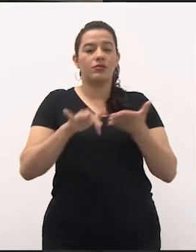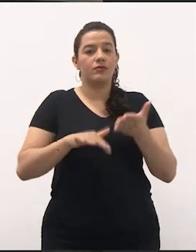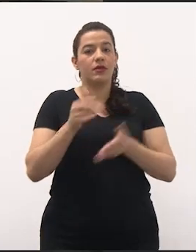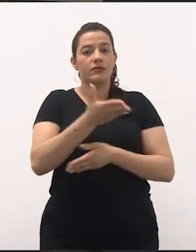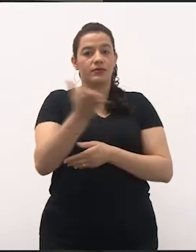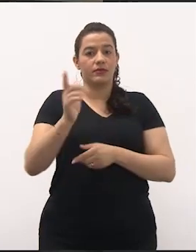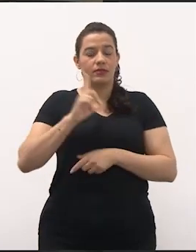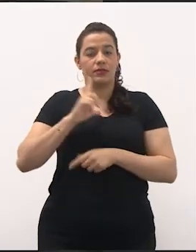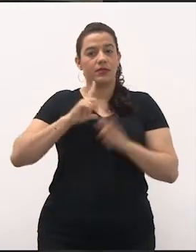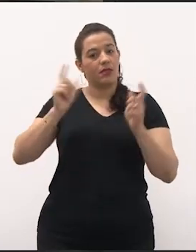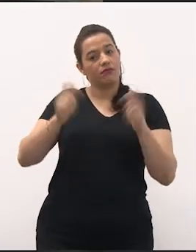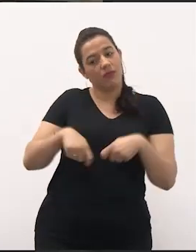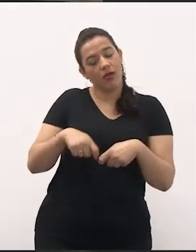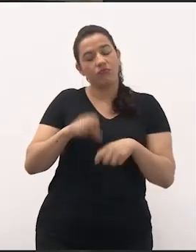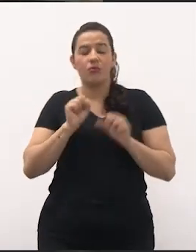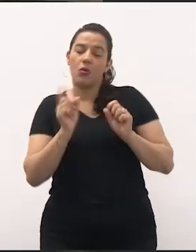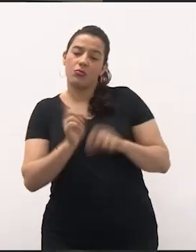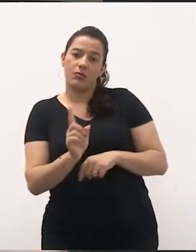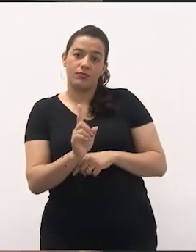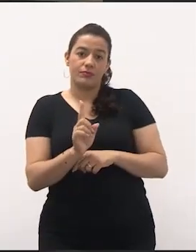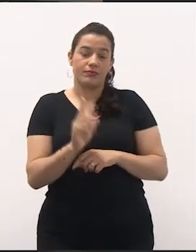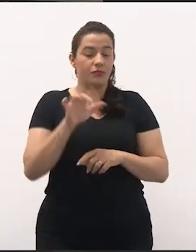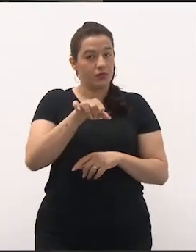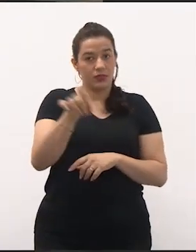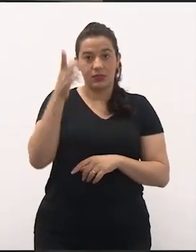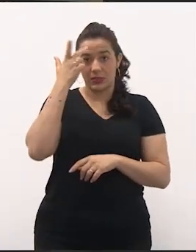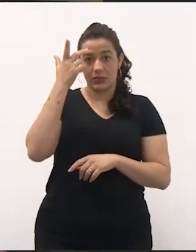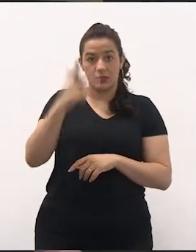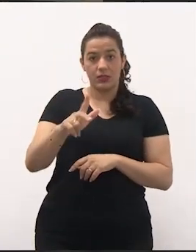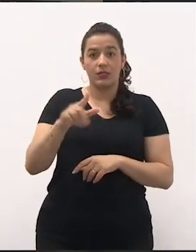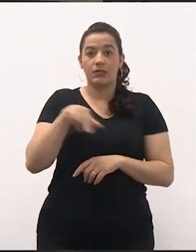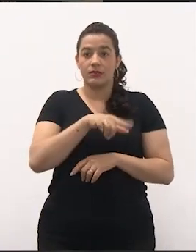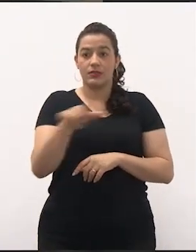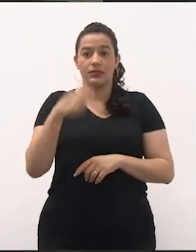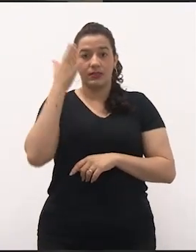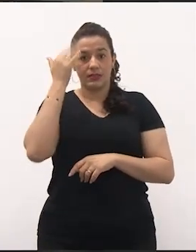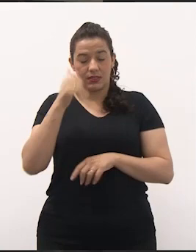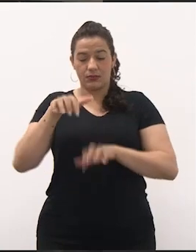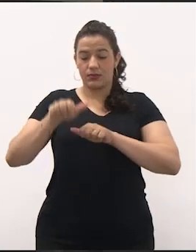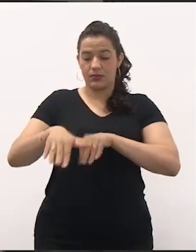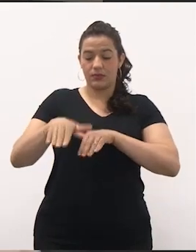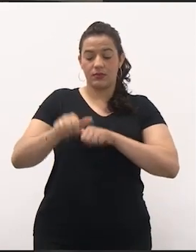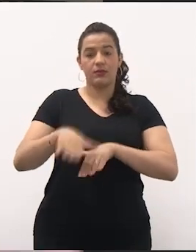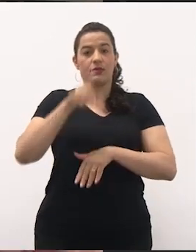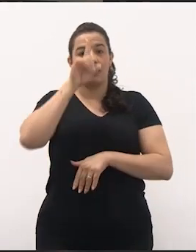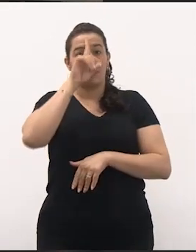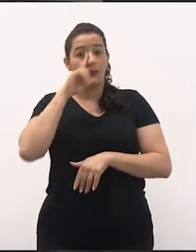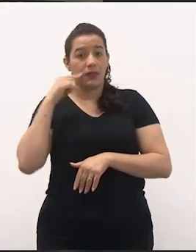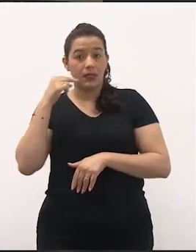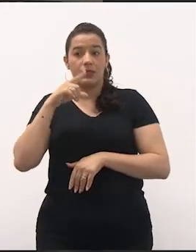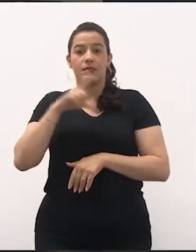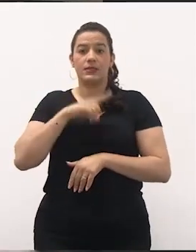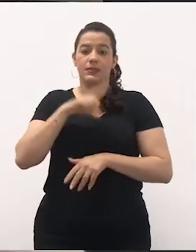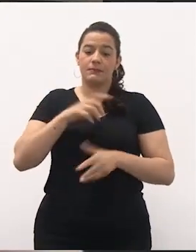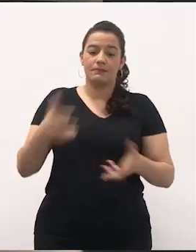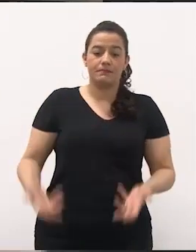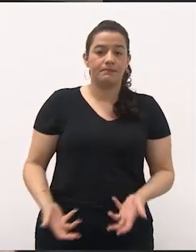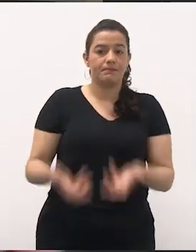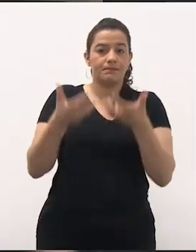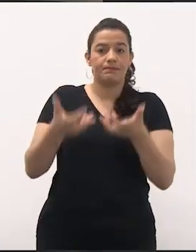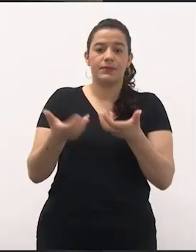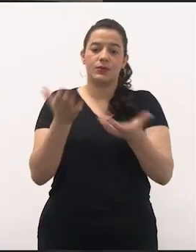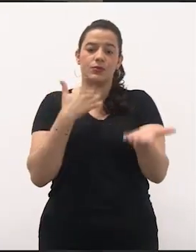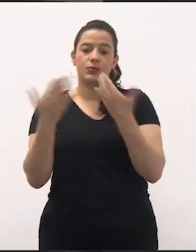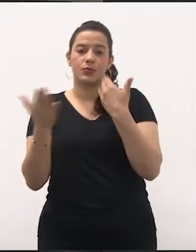realizar ou não, já que o mês do Setembro Amarelo traz esse engajamento, né, da discussão